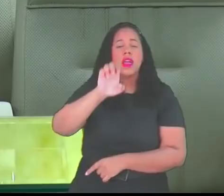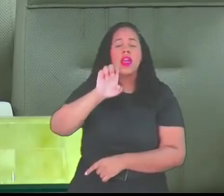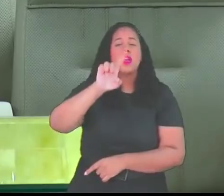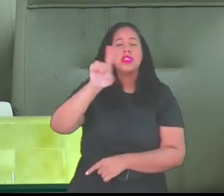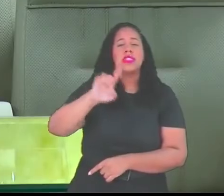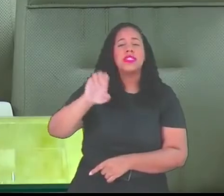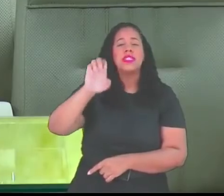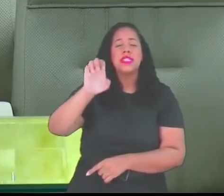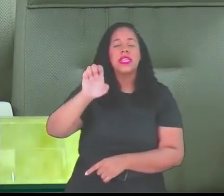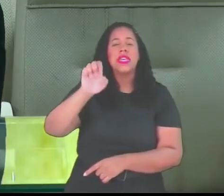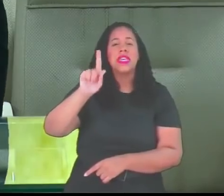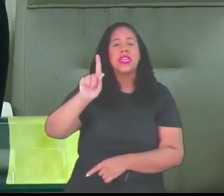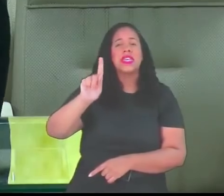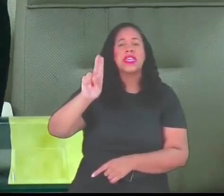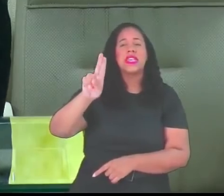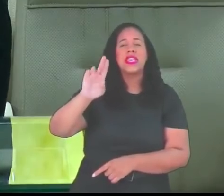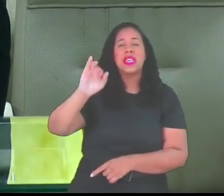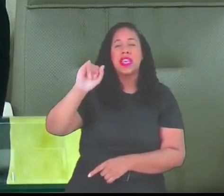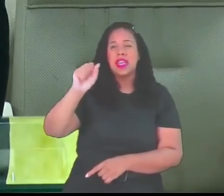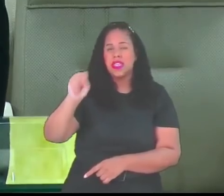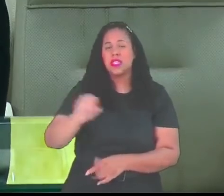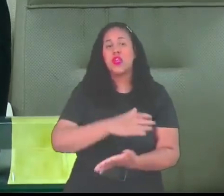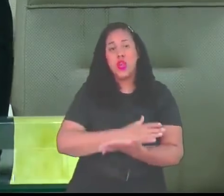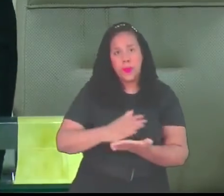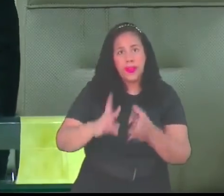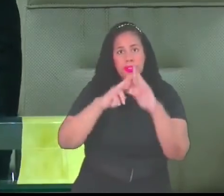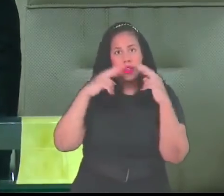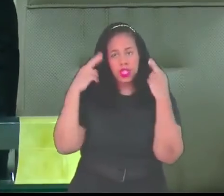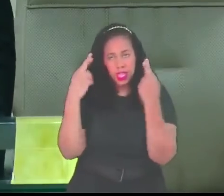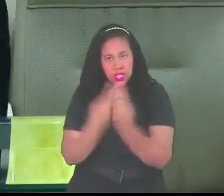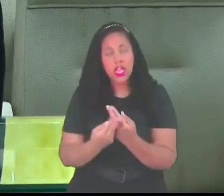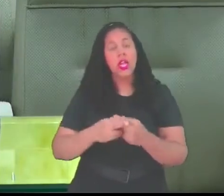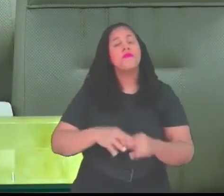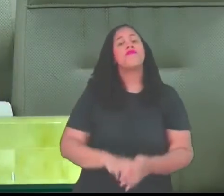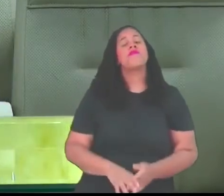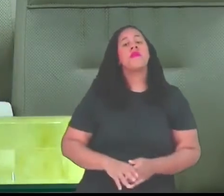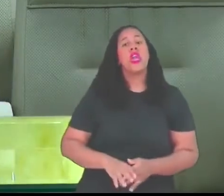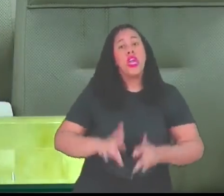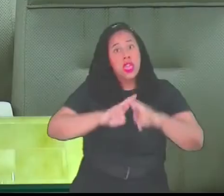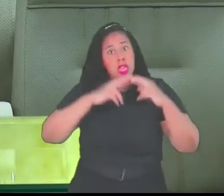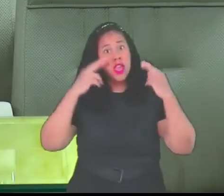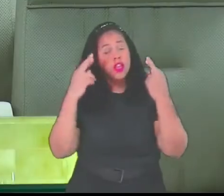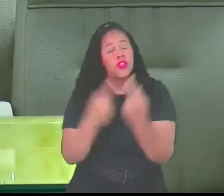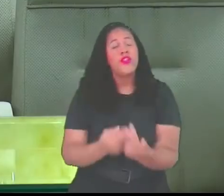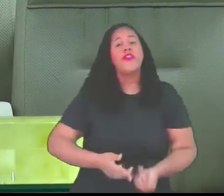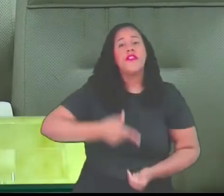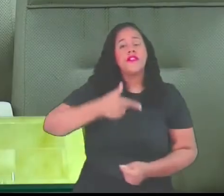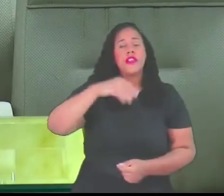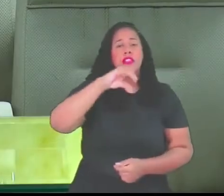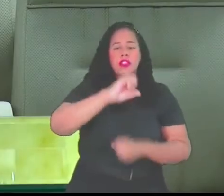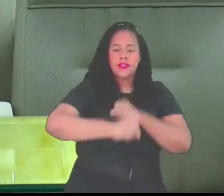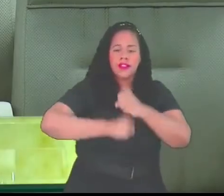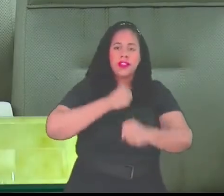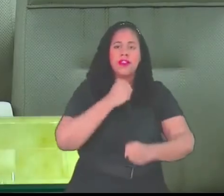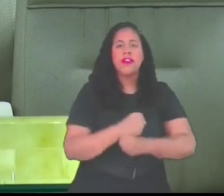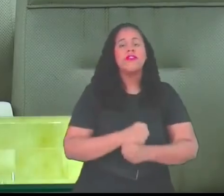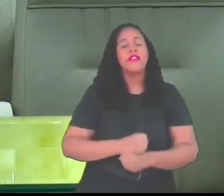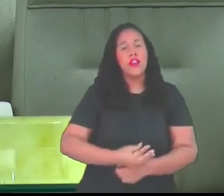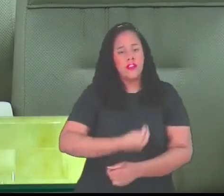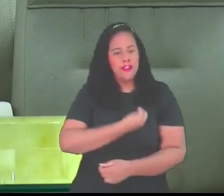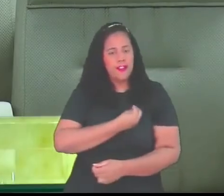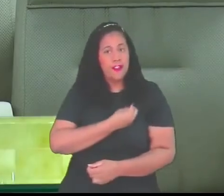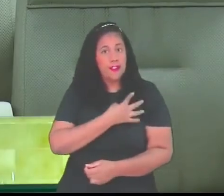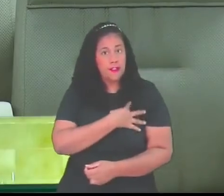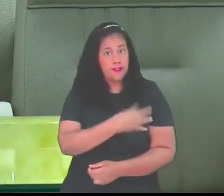E reinou em Judá 29 anos. Ele é filho de Acais. A sua mãe